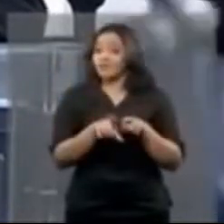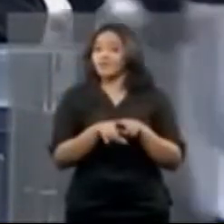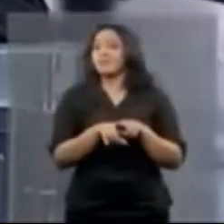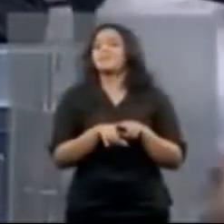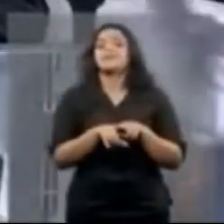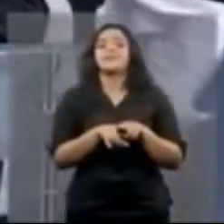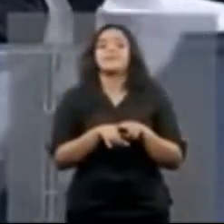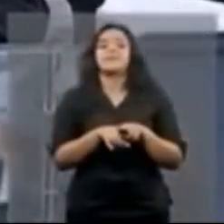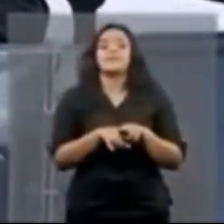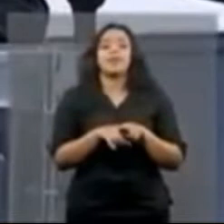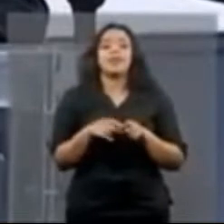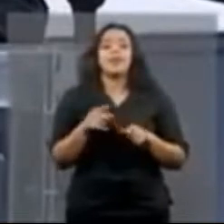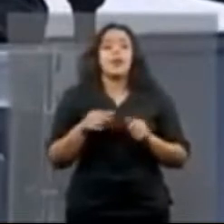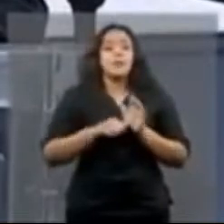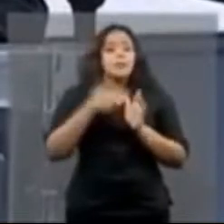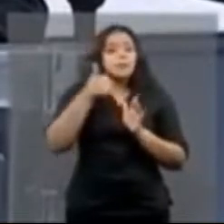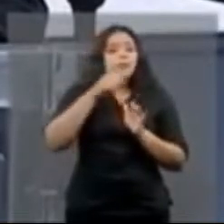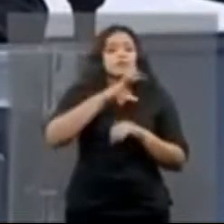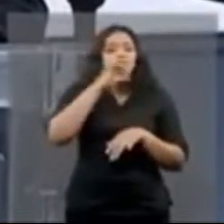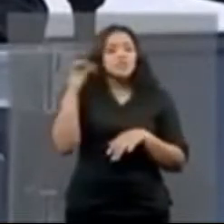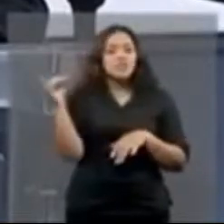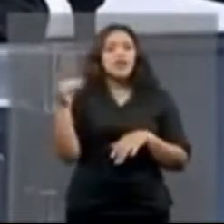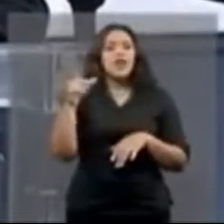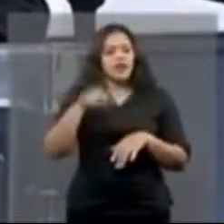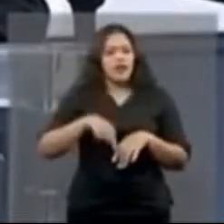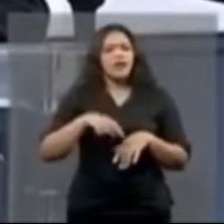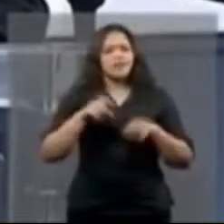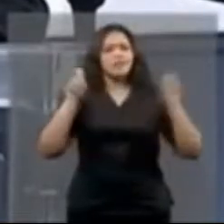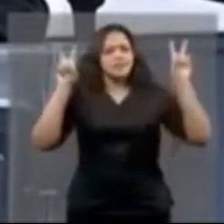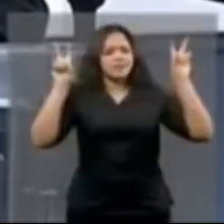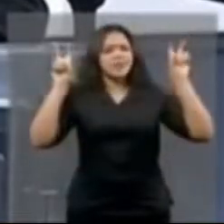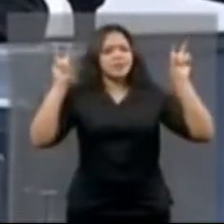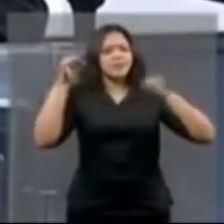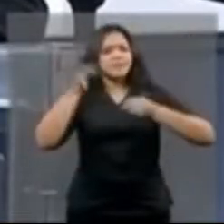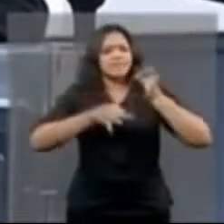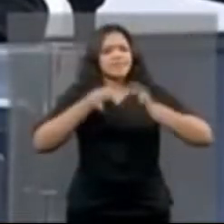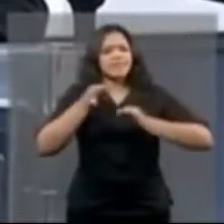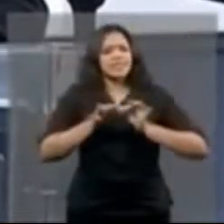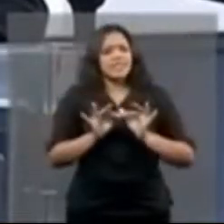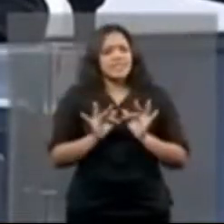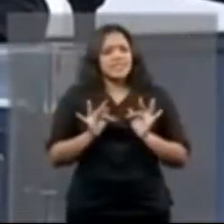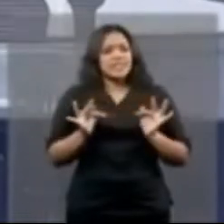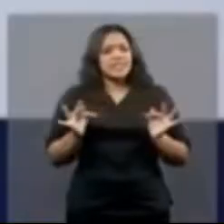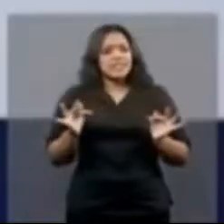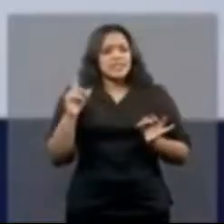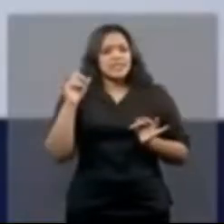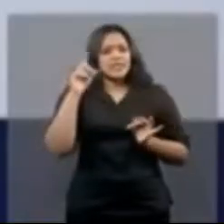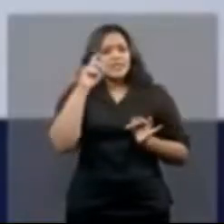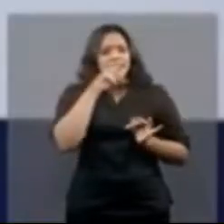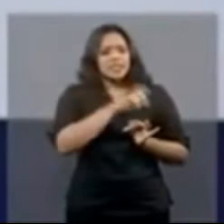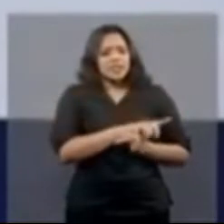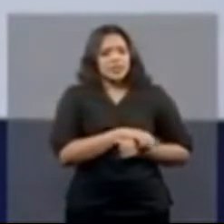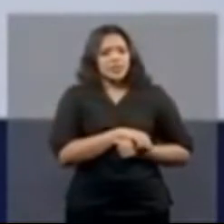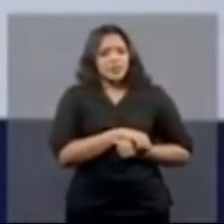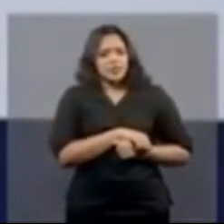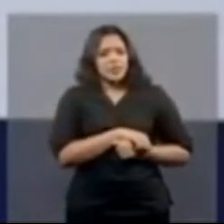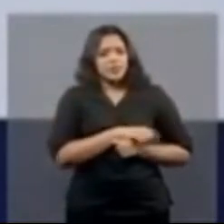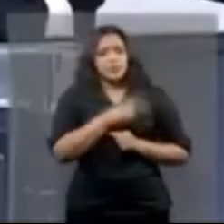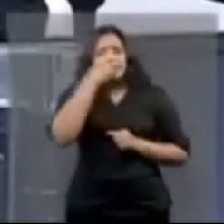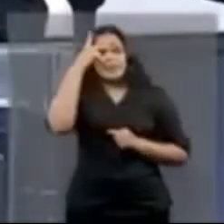audiência, a senhora reconheceu que trata-se de um tema jurídico delicado, sensível, altamente